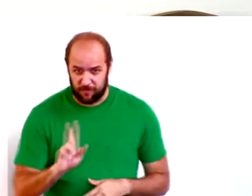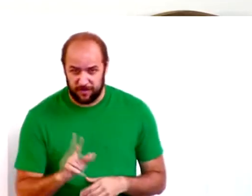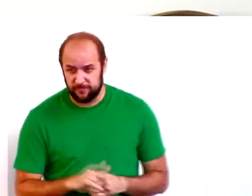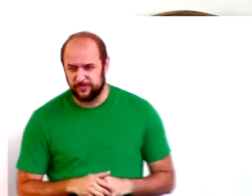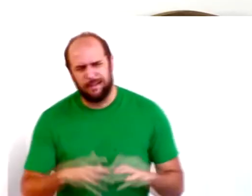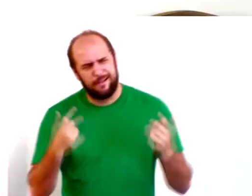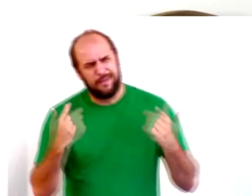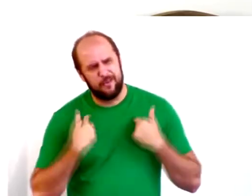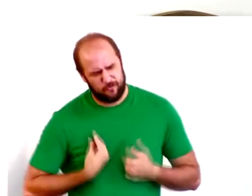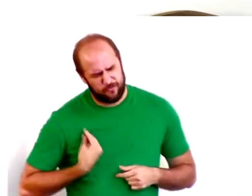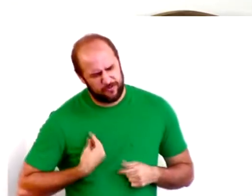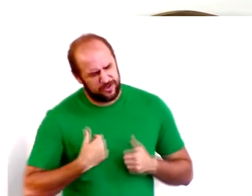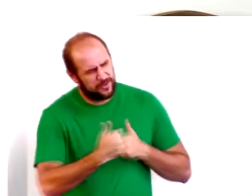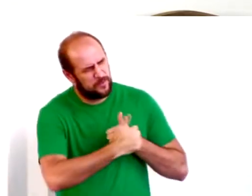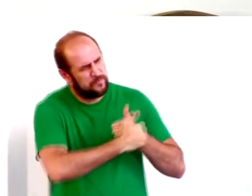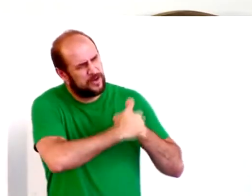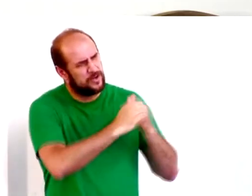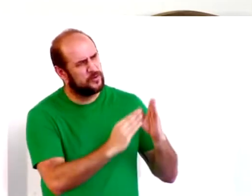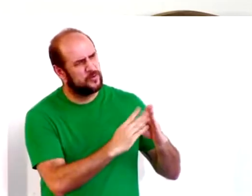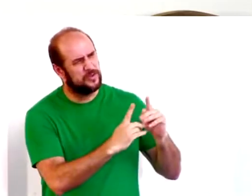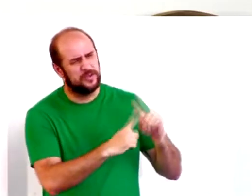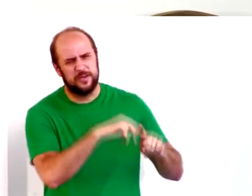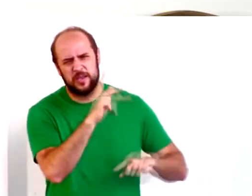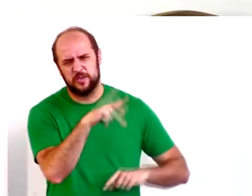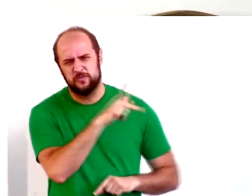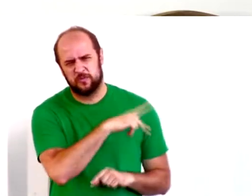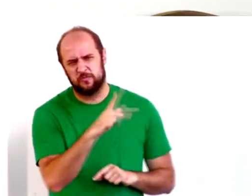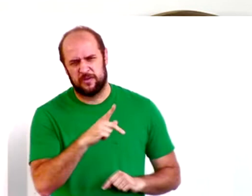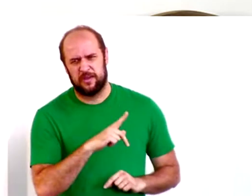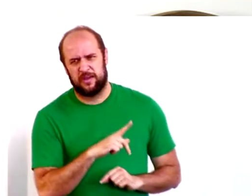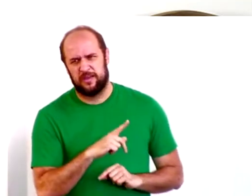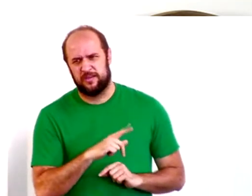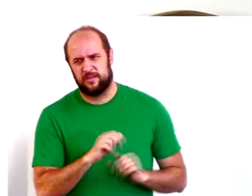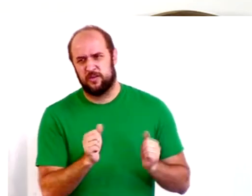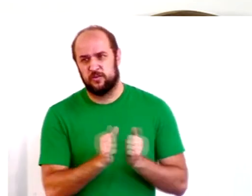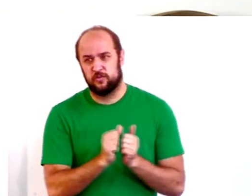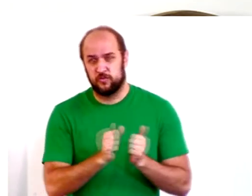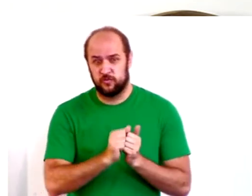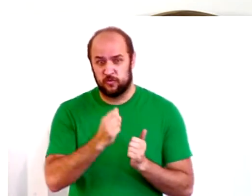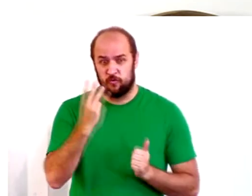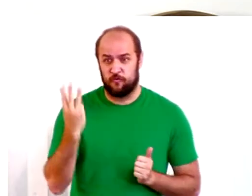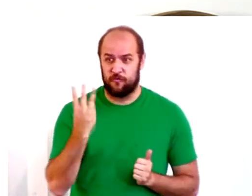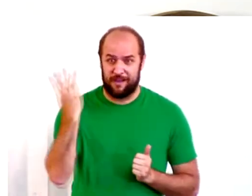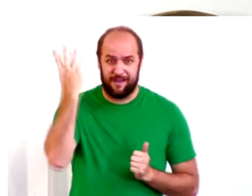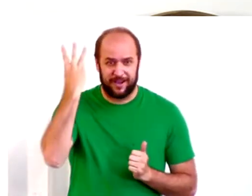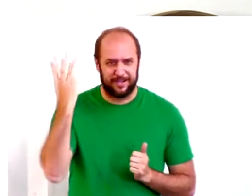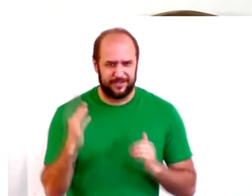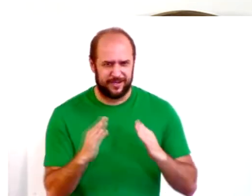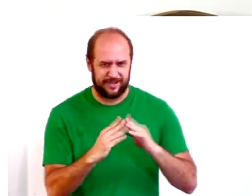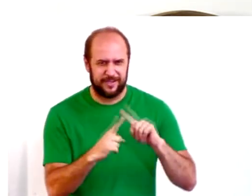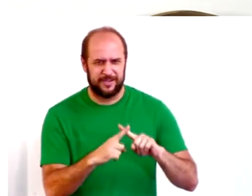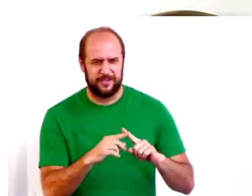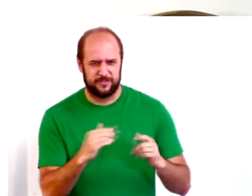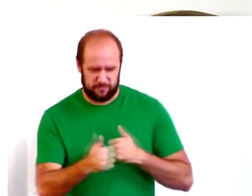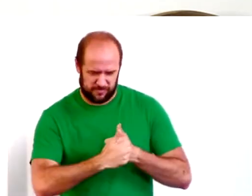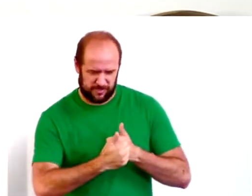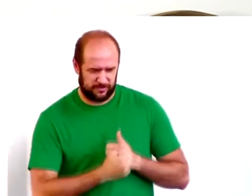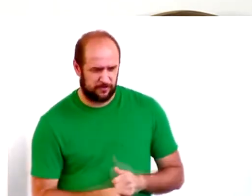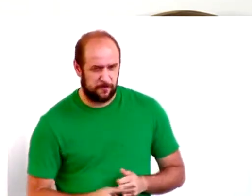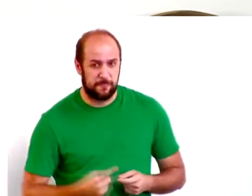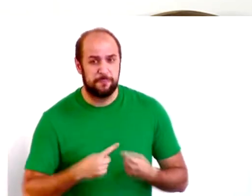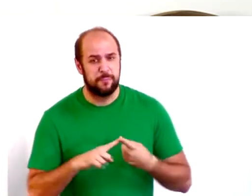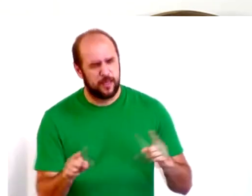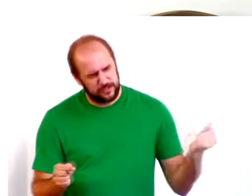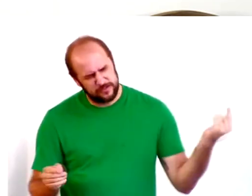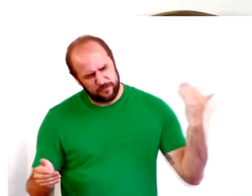igreja, ele mora perto da igreja de Vila Pompeia, do Wagner, que é nosso irmão querido aqui, é o pastor lá, mas ele vem à igreja